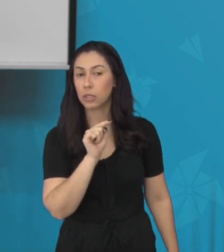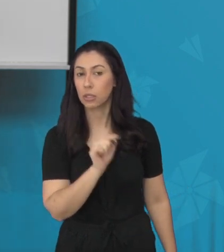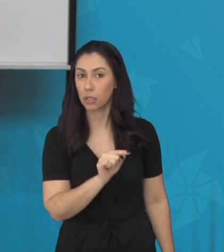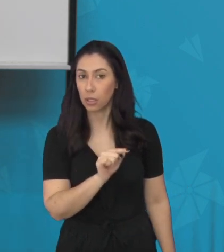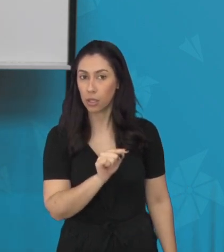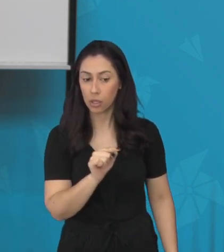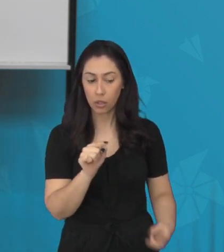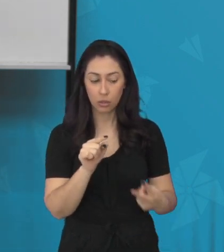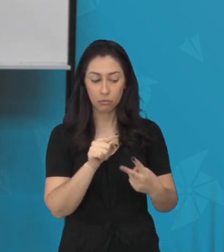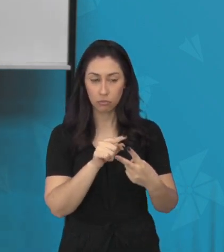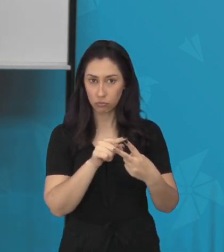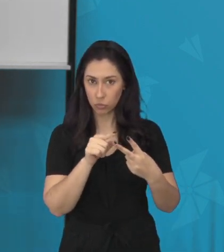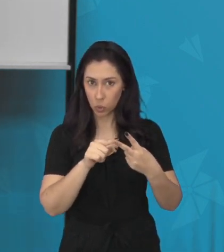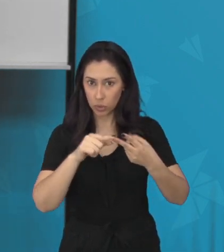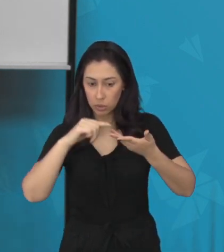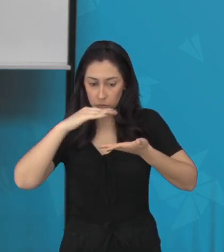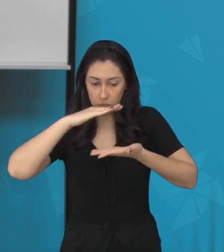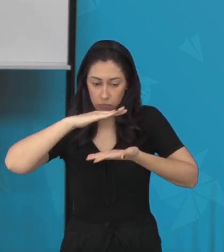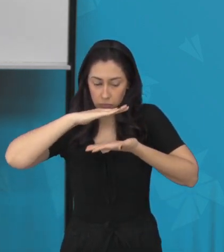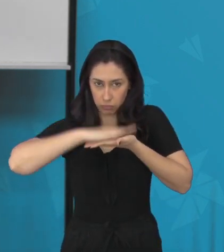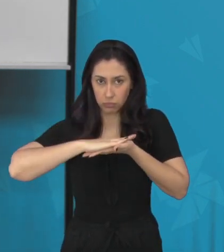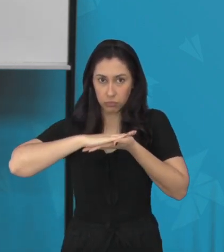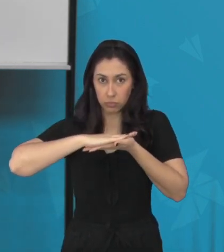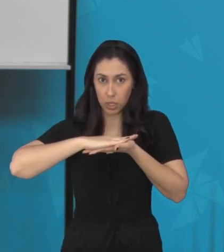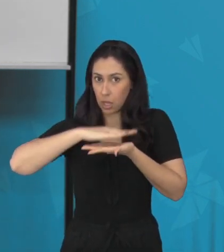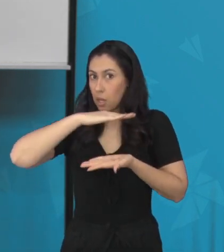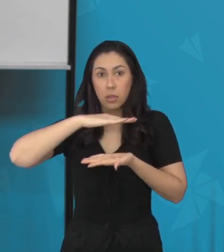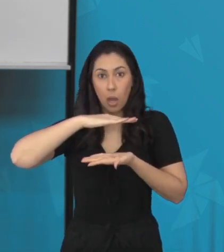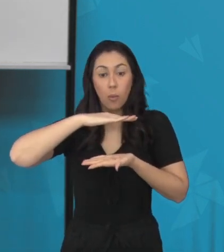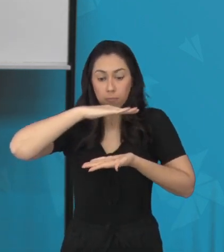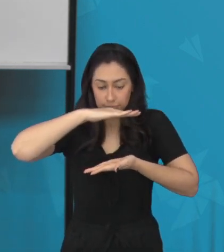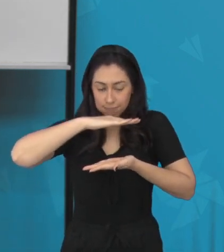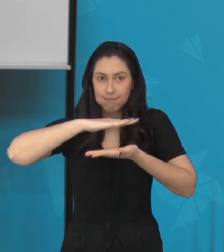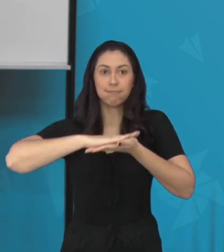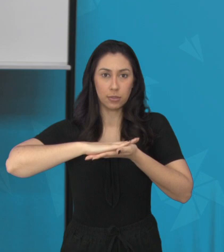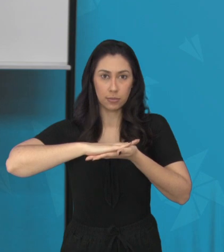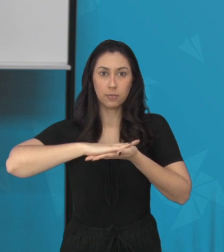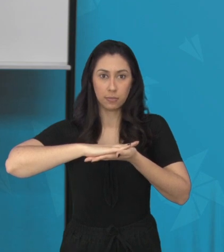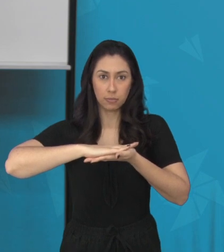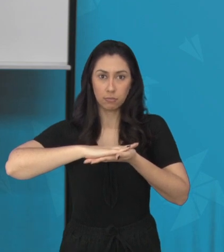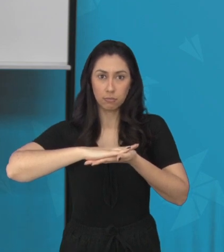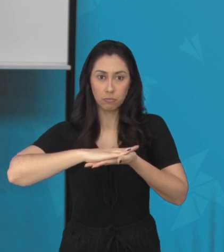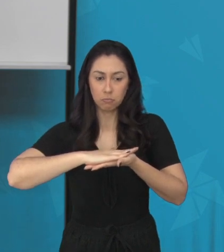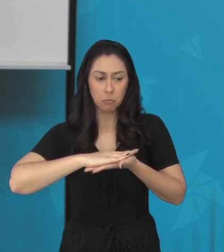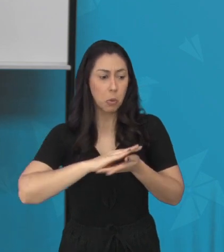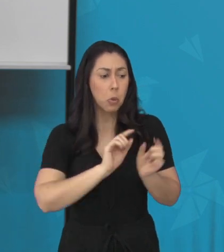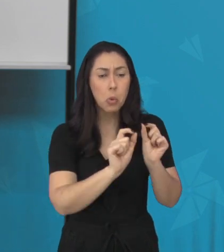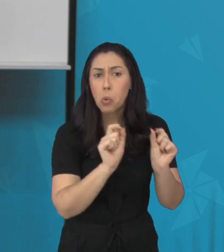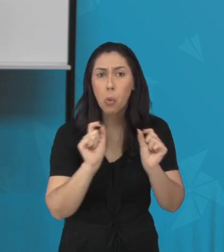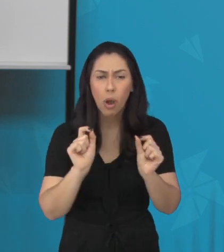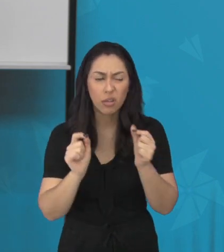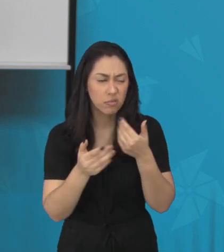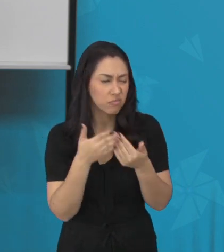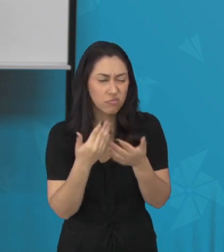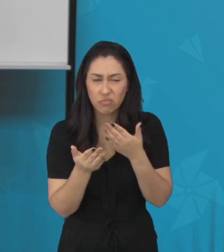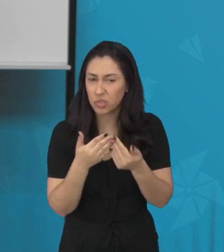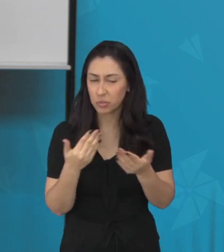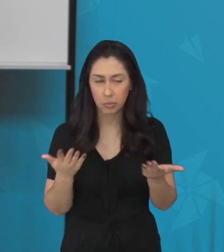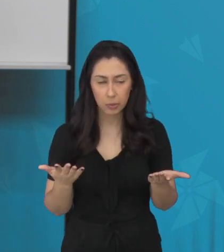força de atrito, duas superfícies em contato, tá bom? Sejam elas quaisquer